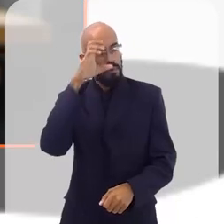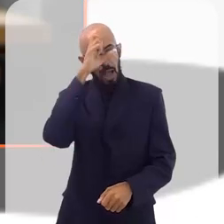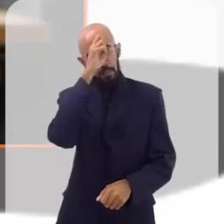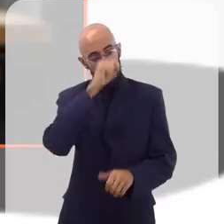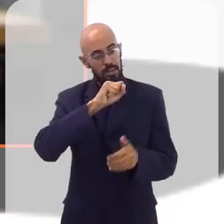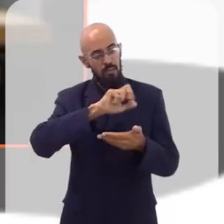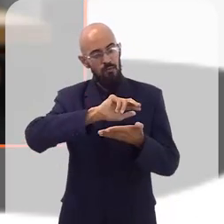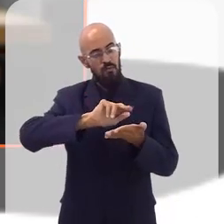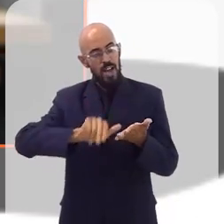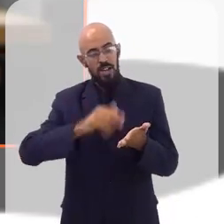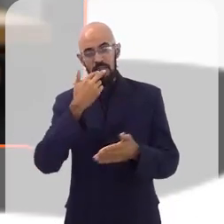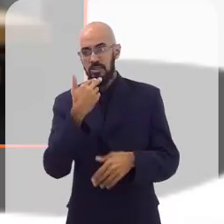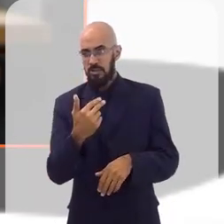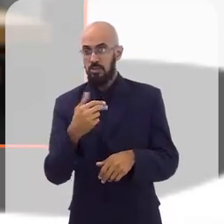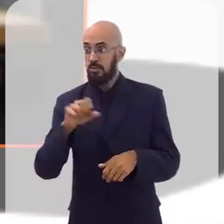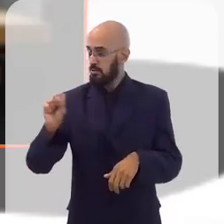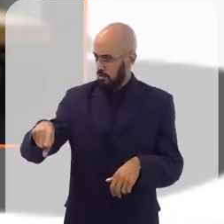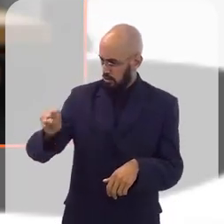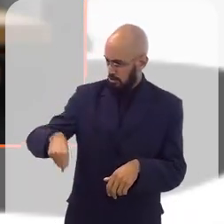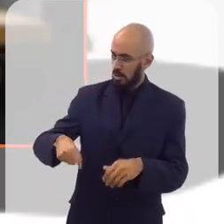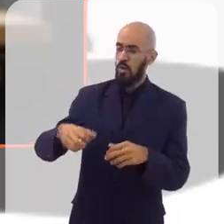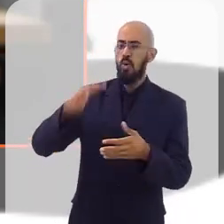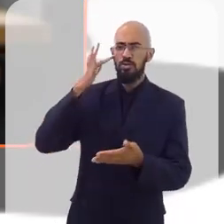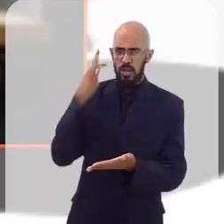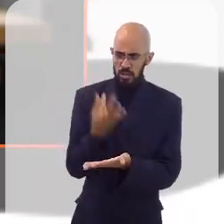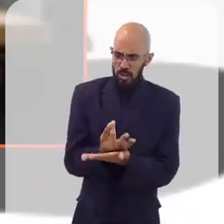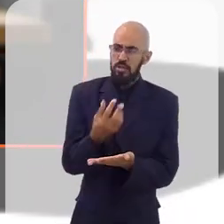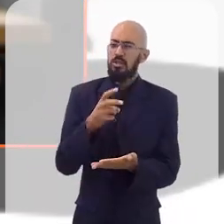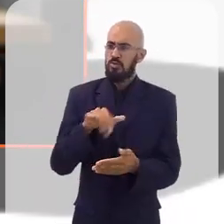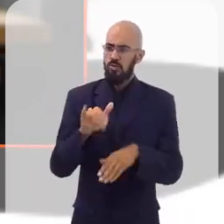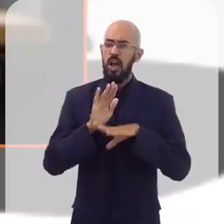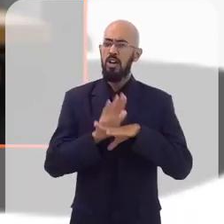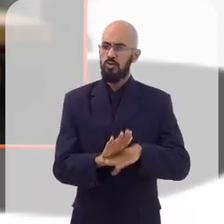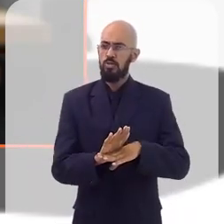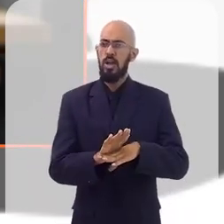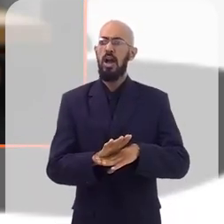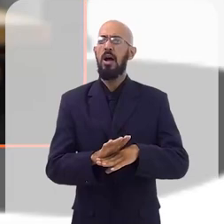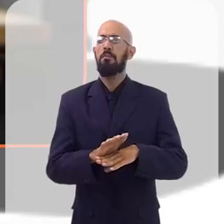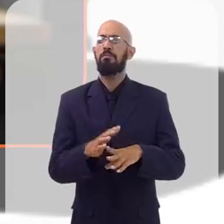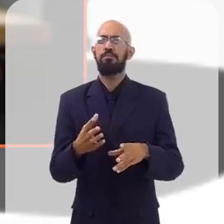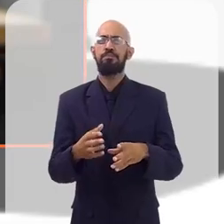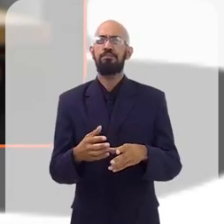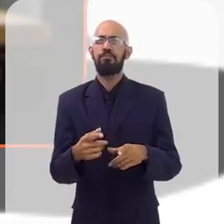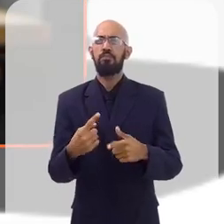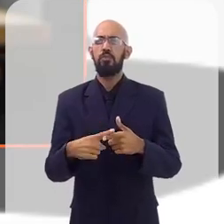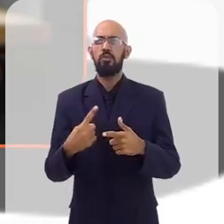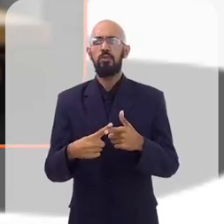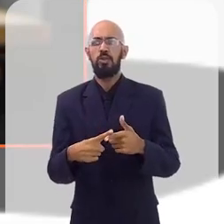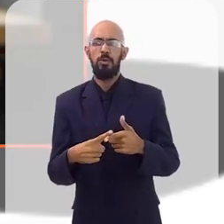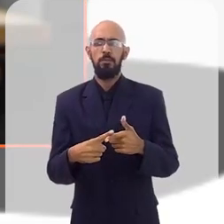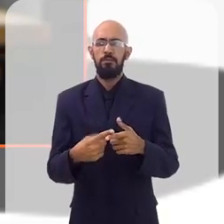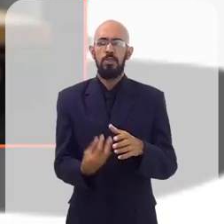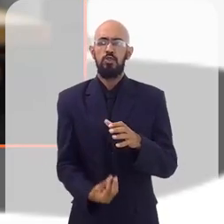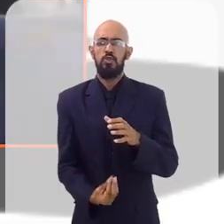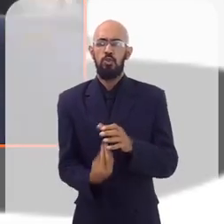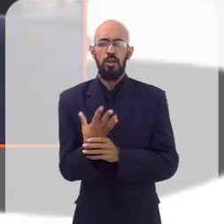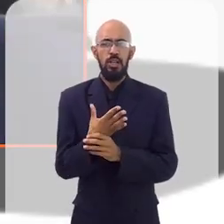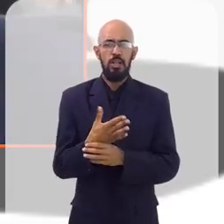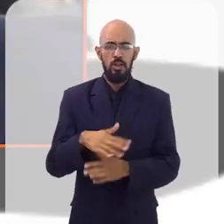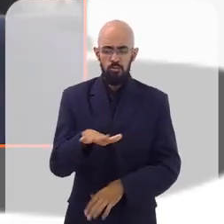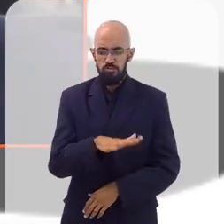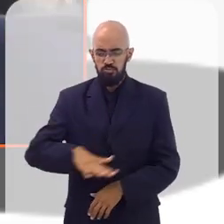então assim só tá agora tornando as crianças do Rio de Janeiro poliglotas não é deputado